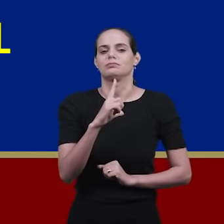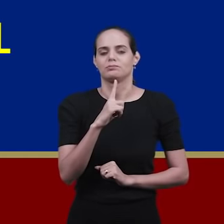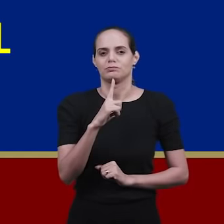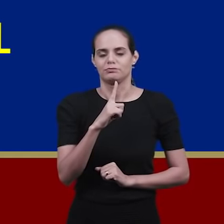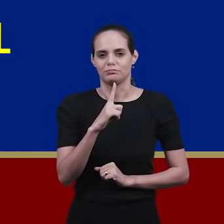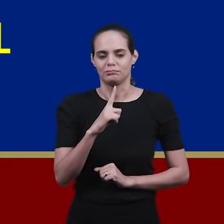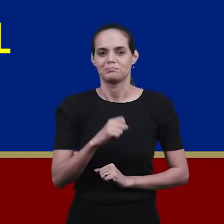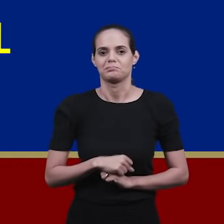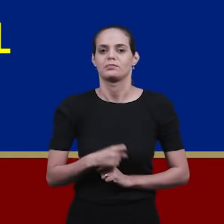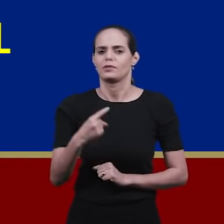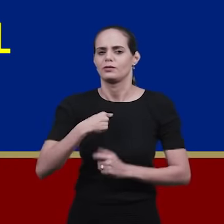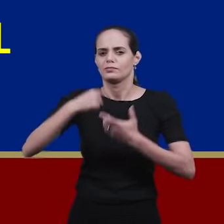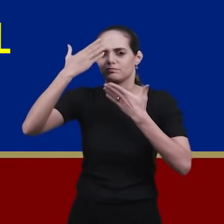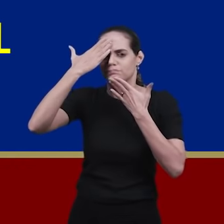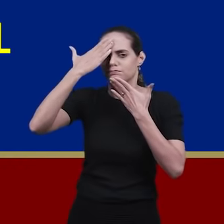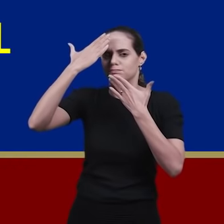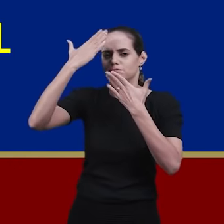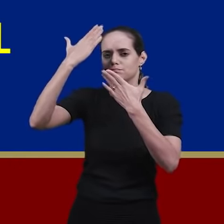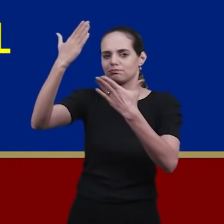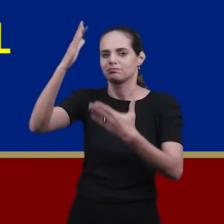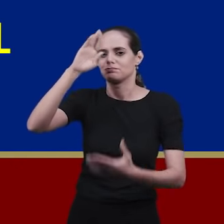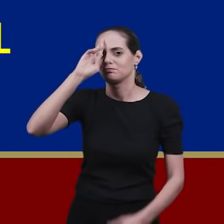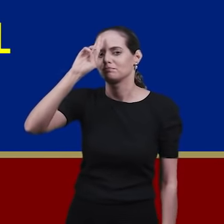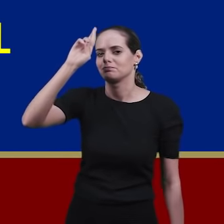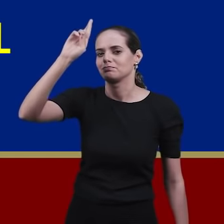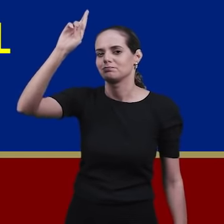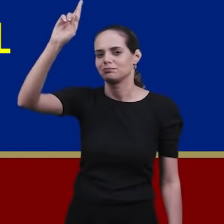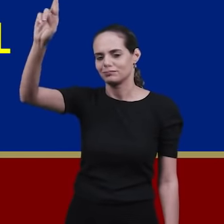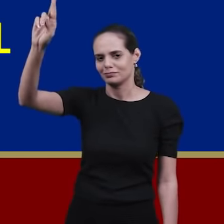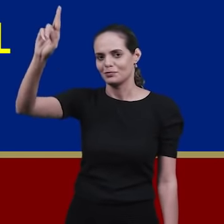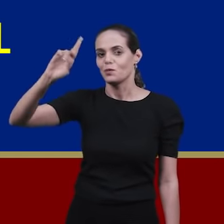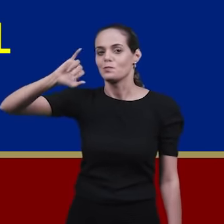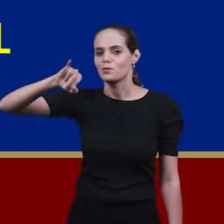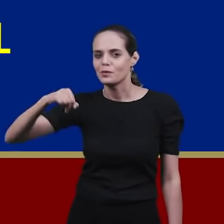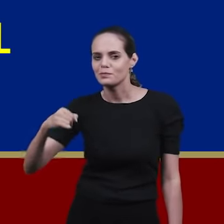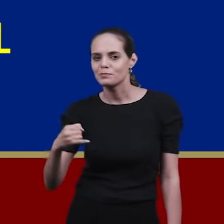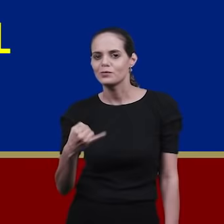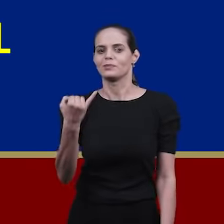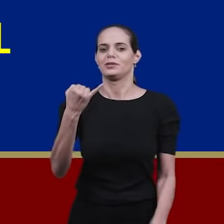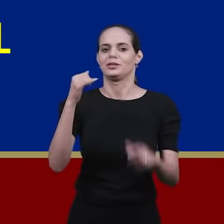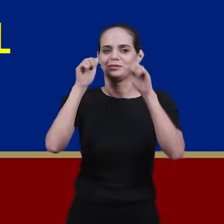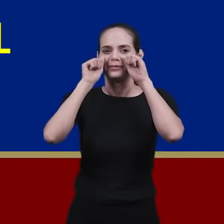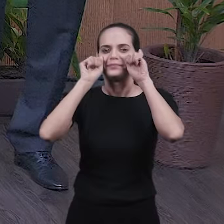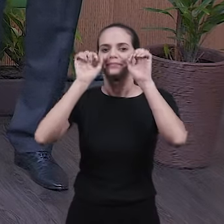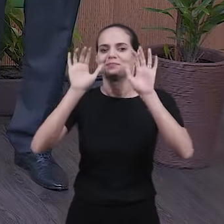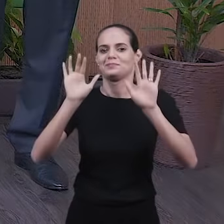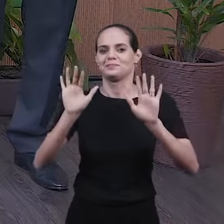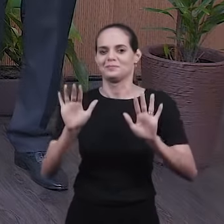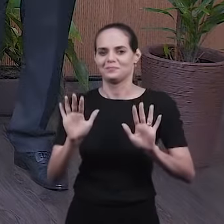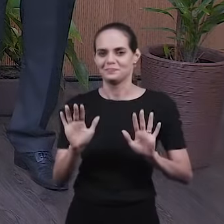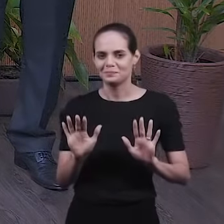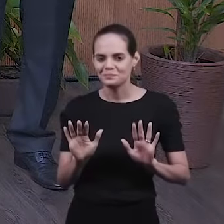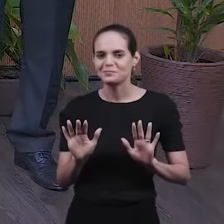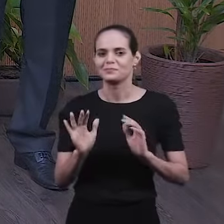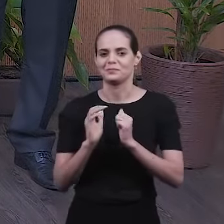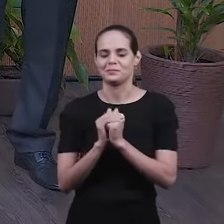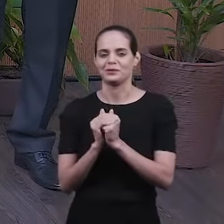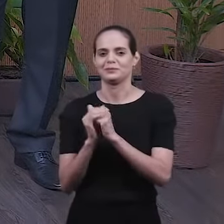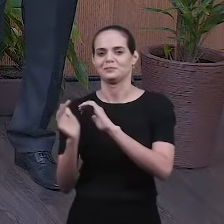termina: glorifica o Senhor por desfrutar dessa bênção. Amém.